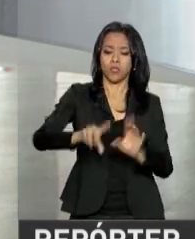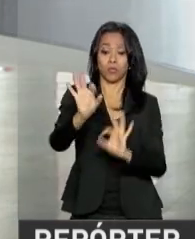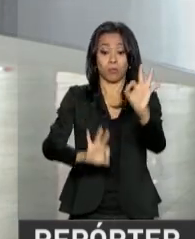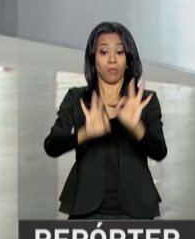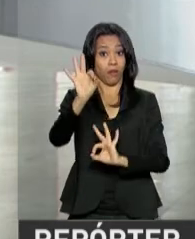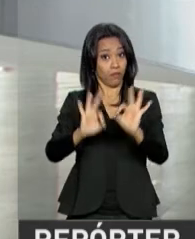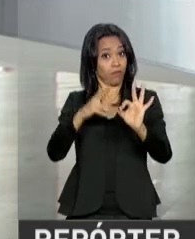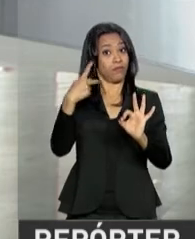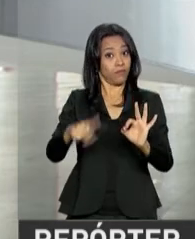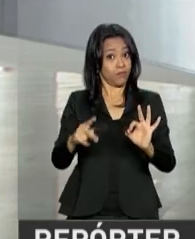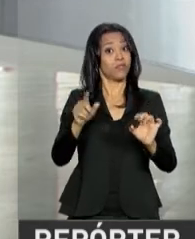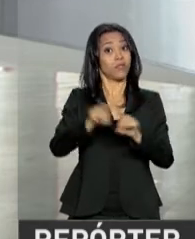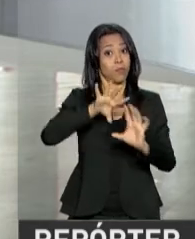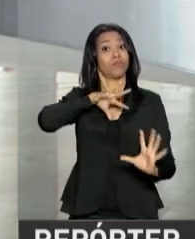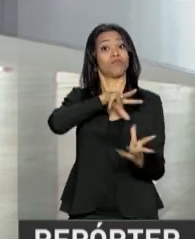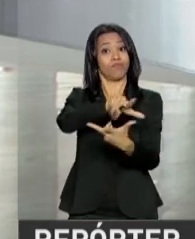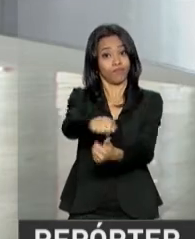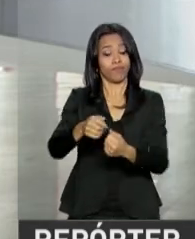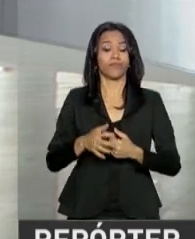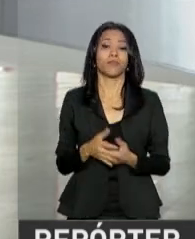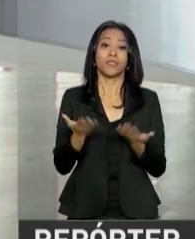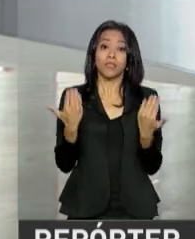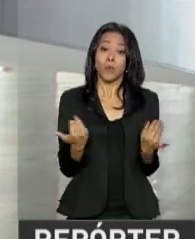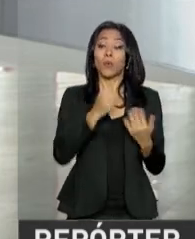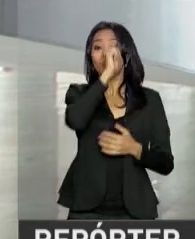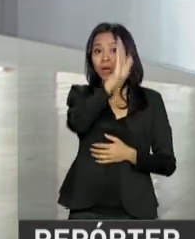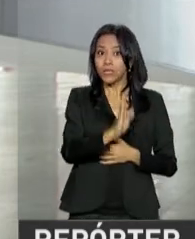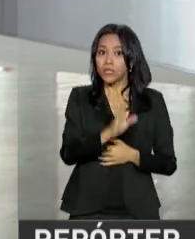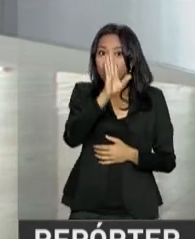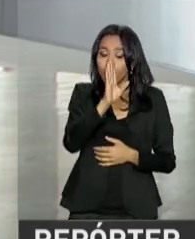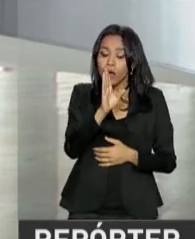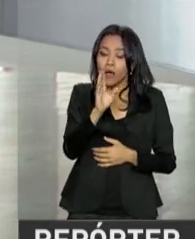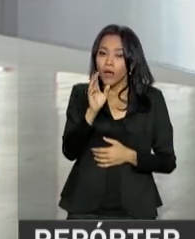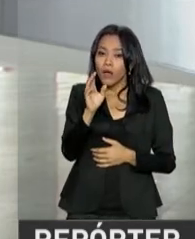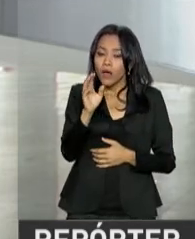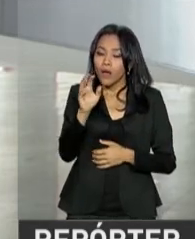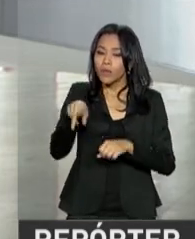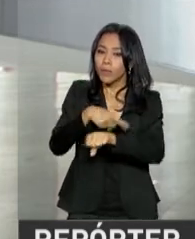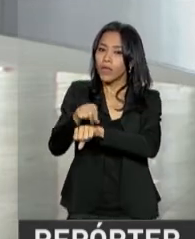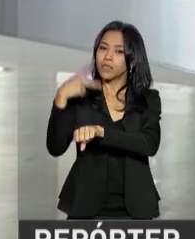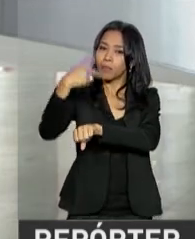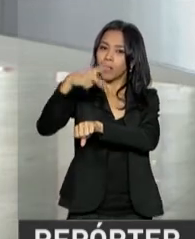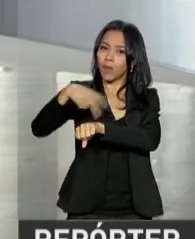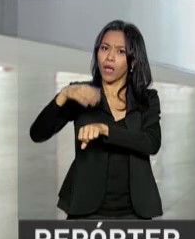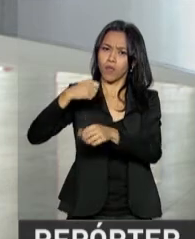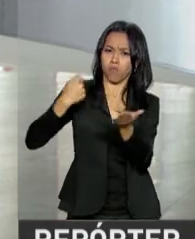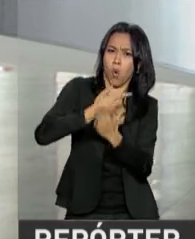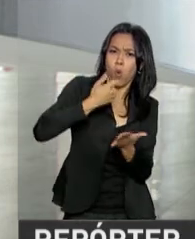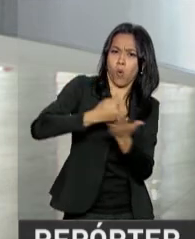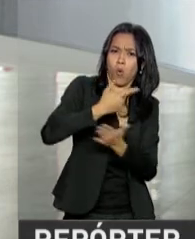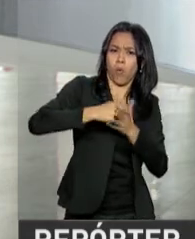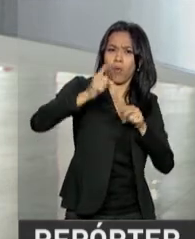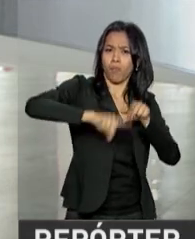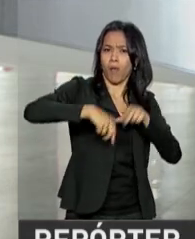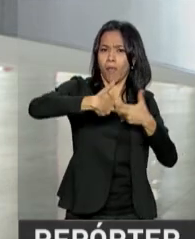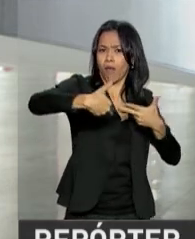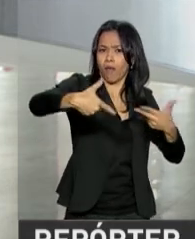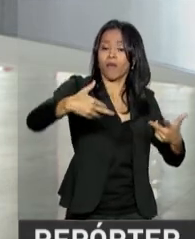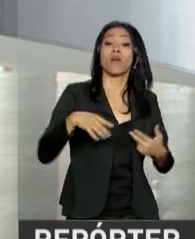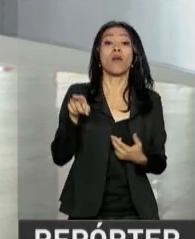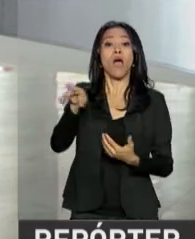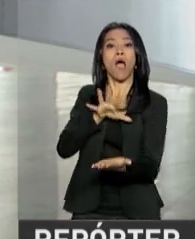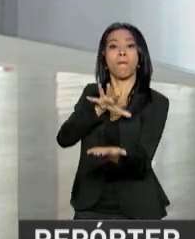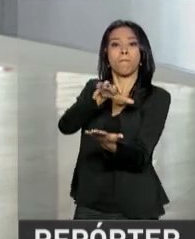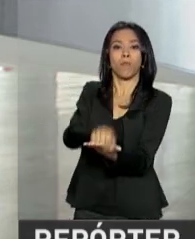internacional o brasil é o principal parceiro comercial do paraguai a posse de benítez será no dia